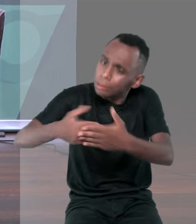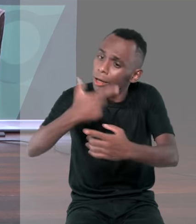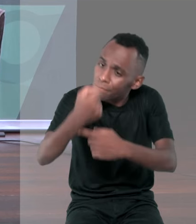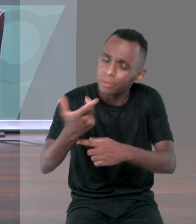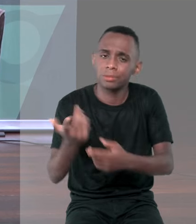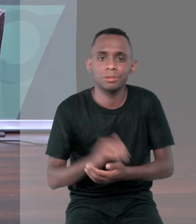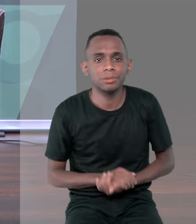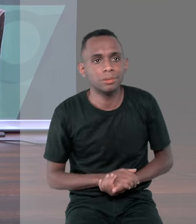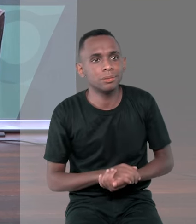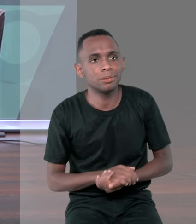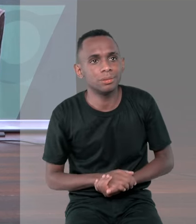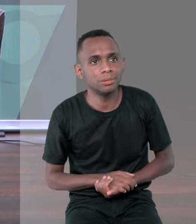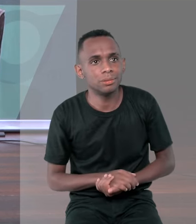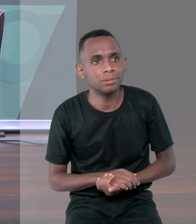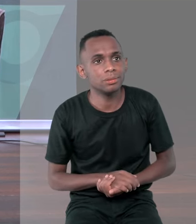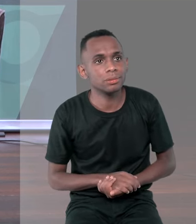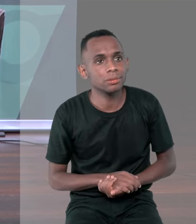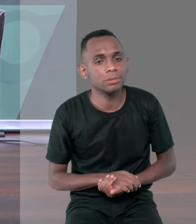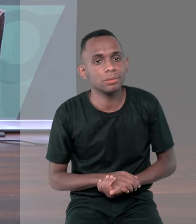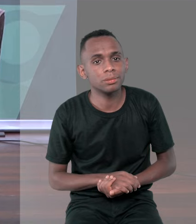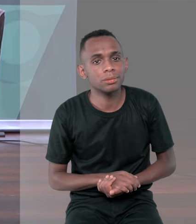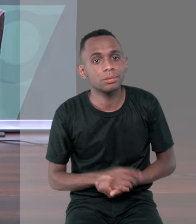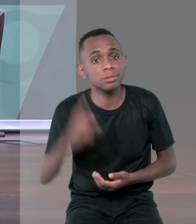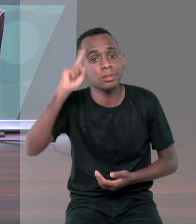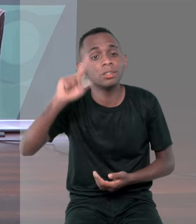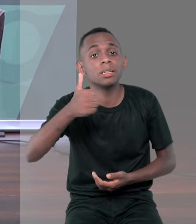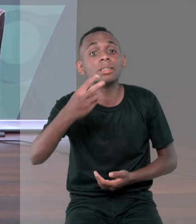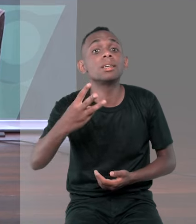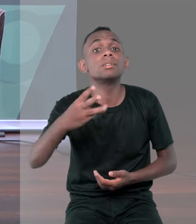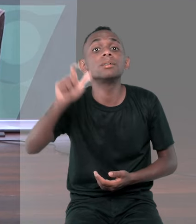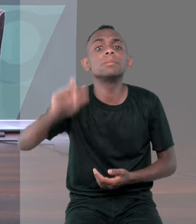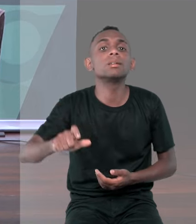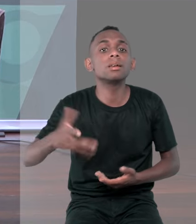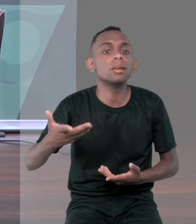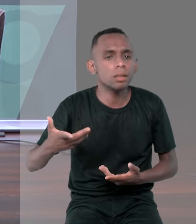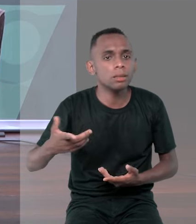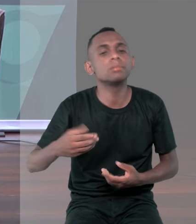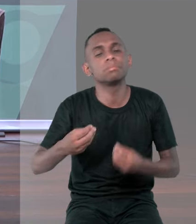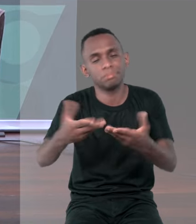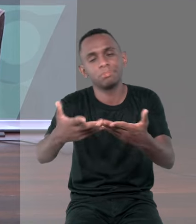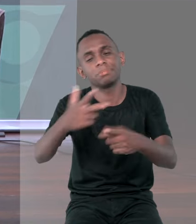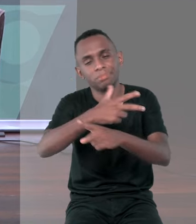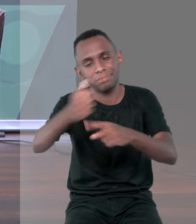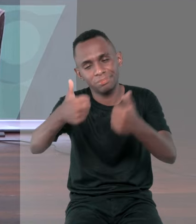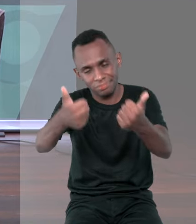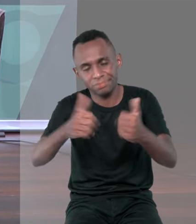Não? Quem são as pessoas que fazem dia 13, então, de agosto? Aqui vem, então, por favor.